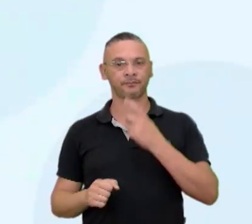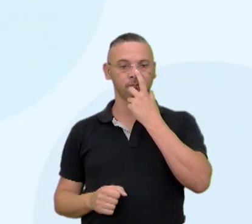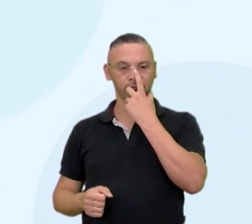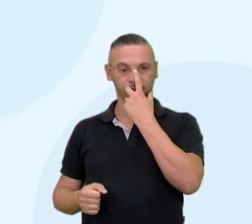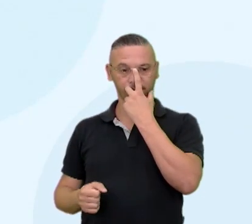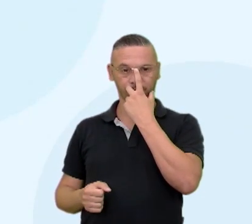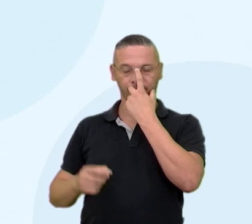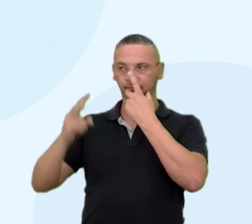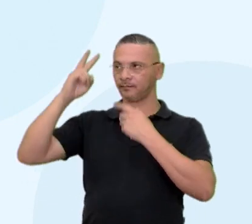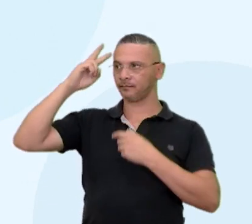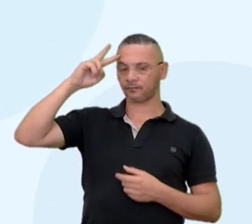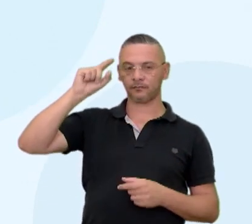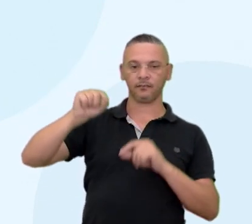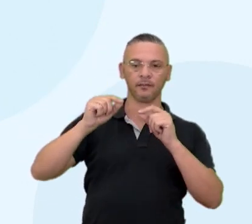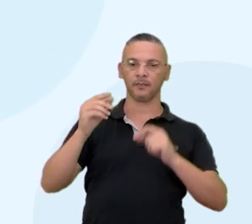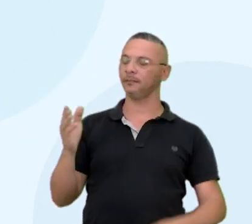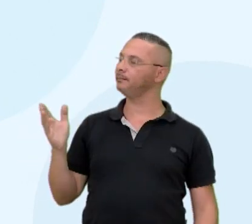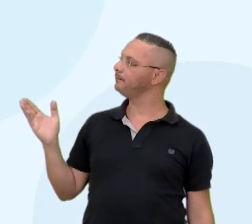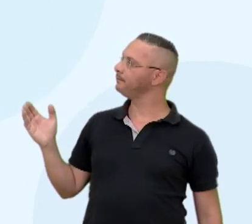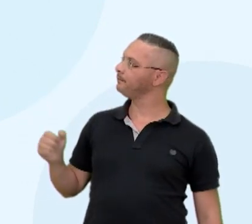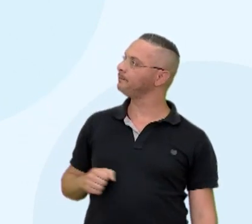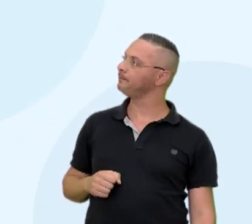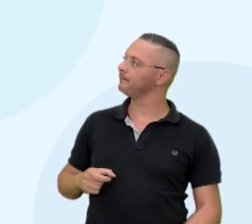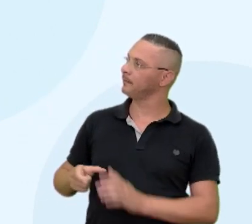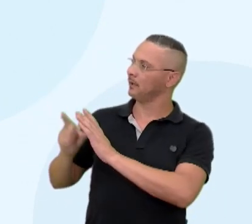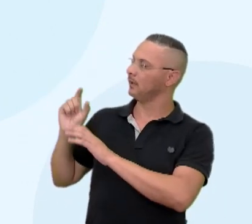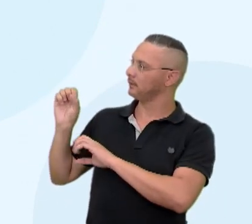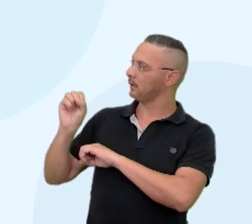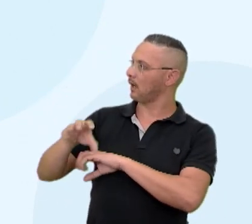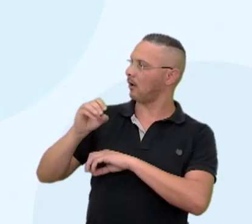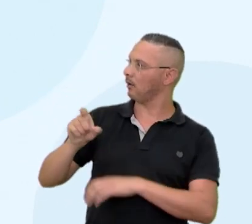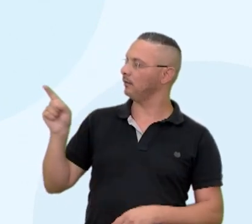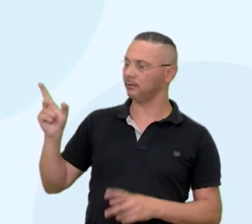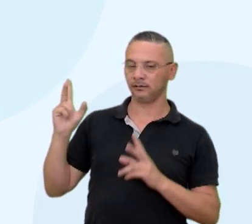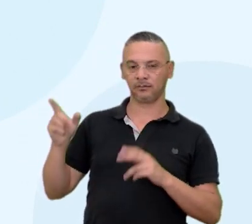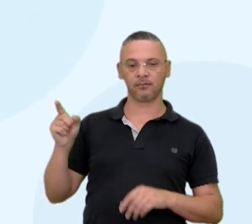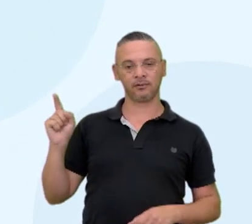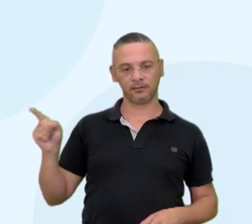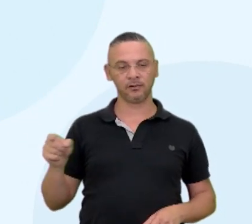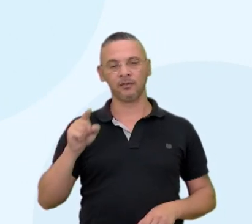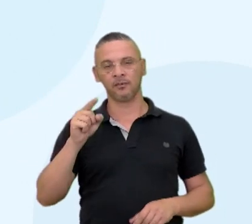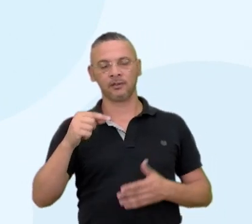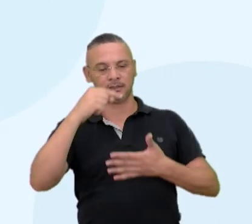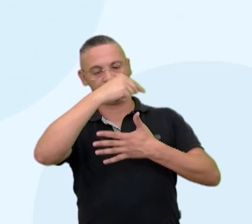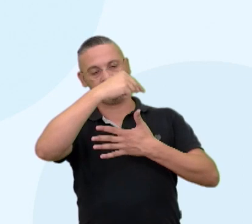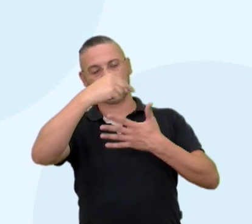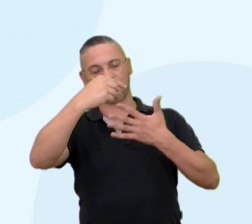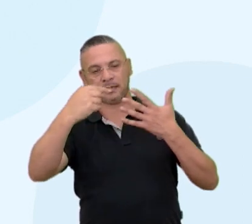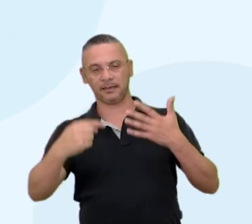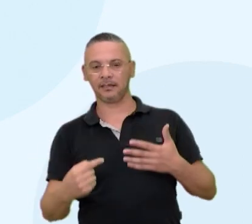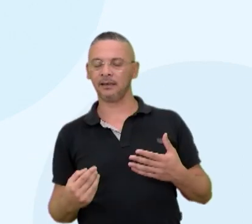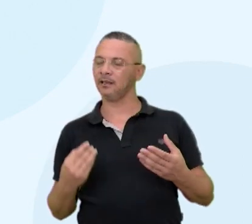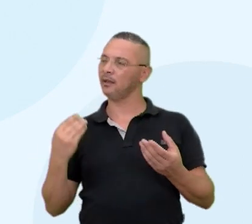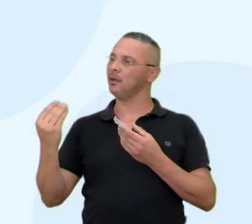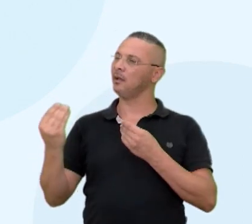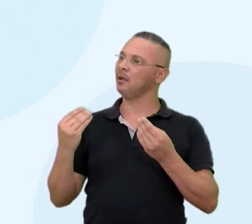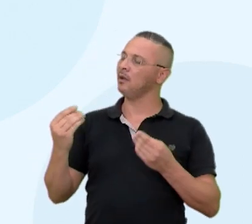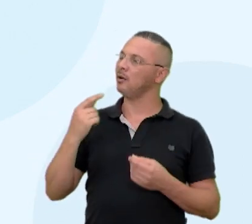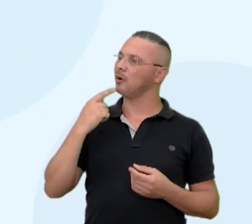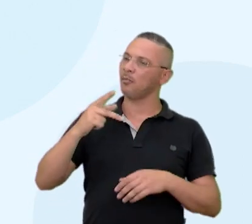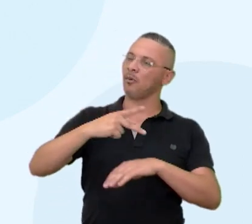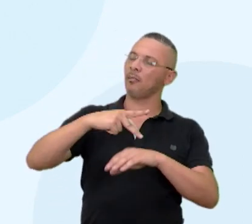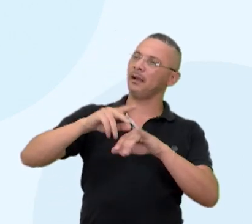olhar atento, porque estamos falando sobre isso, sobre de que maneira ela nos impacta. Na última aula eu defini o que